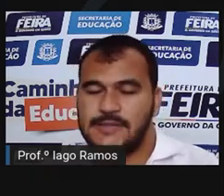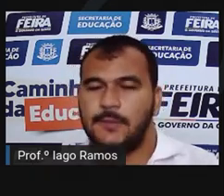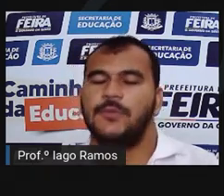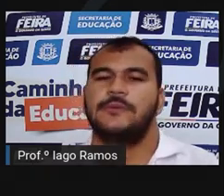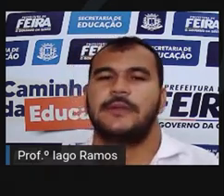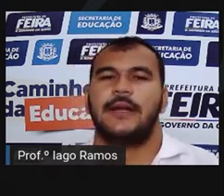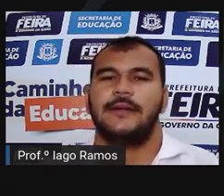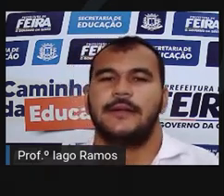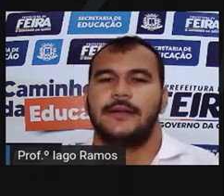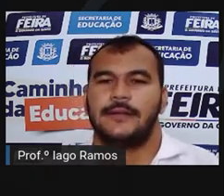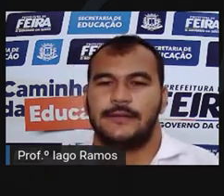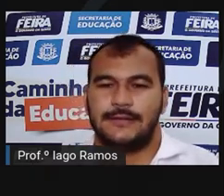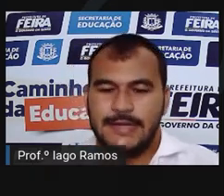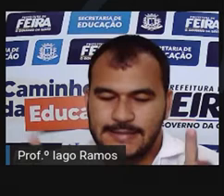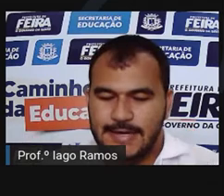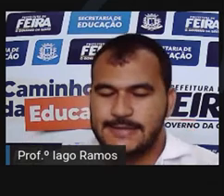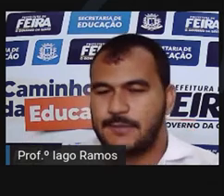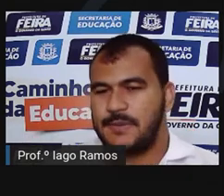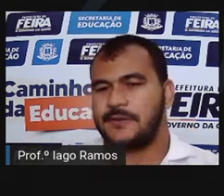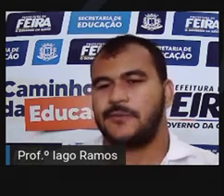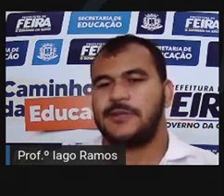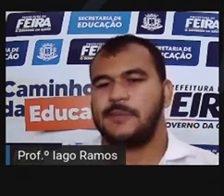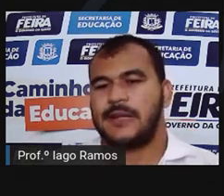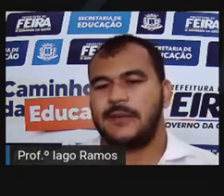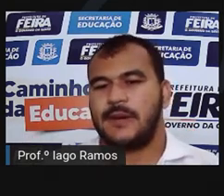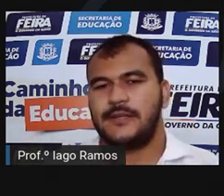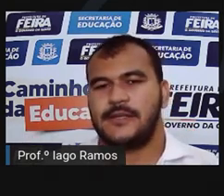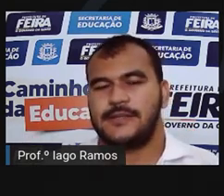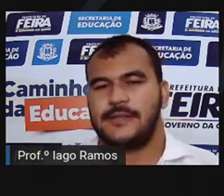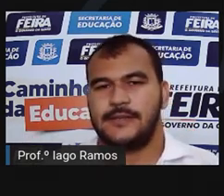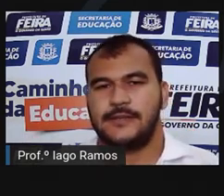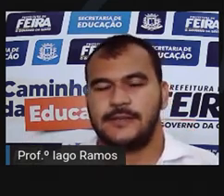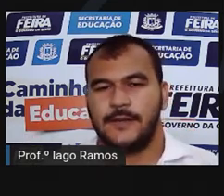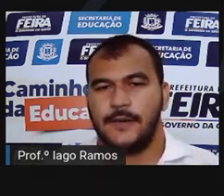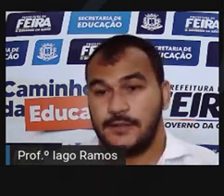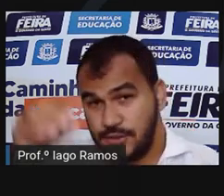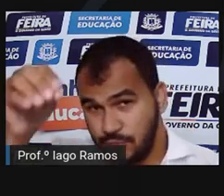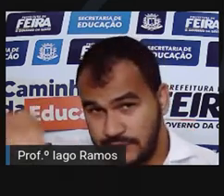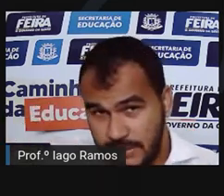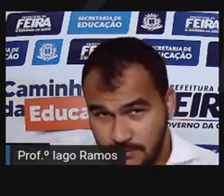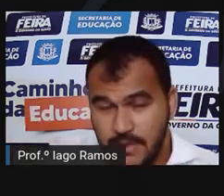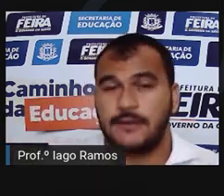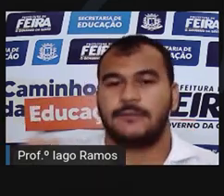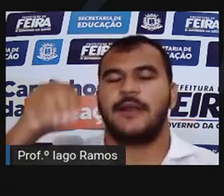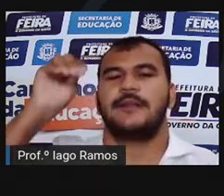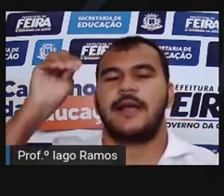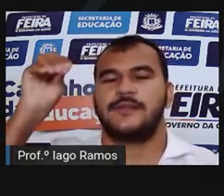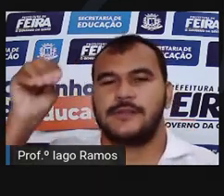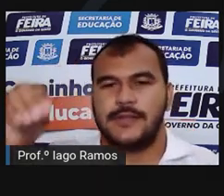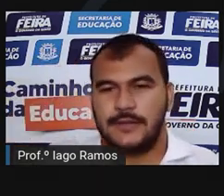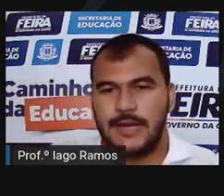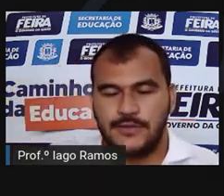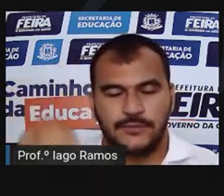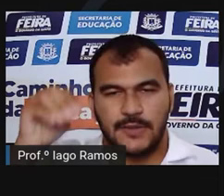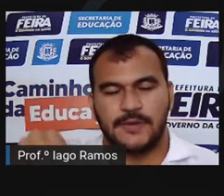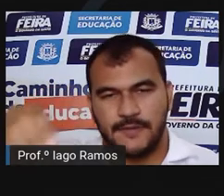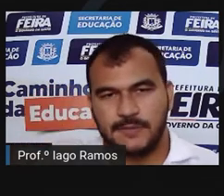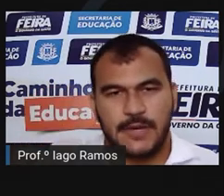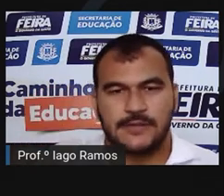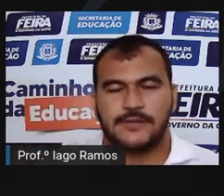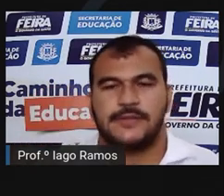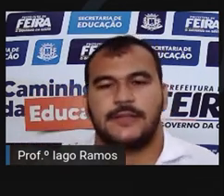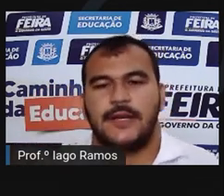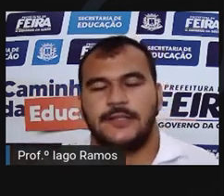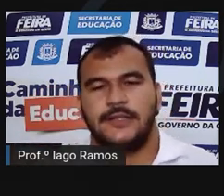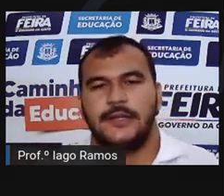te fazer aqui uma exemplo a desse casamento entre matemática e ciências de um tema né da sociedade um